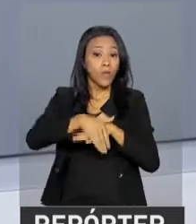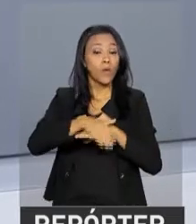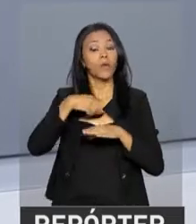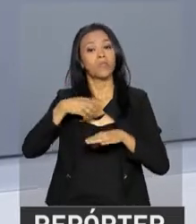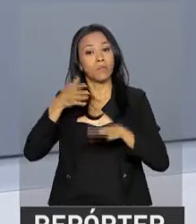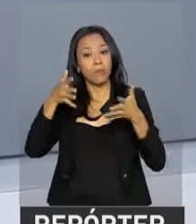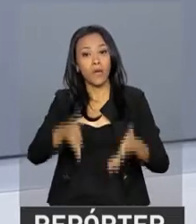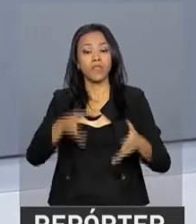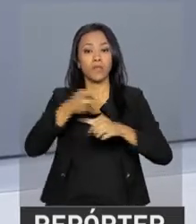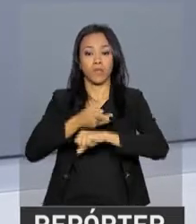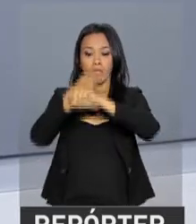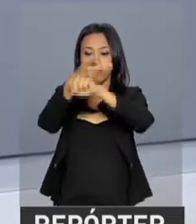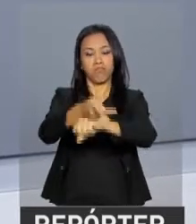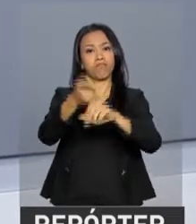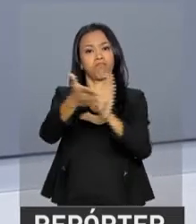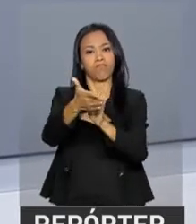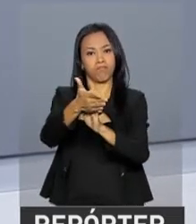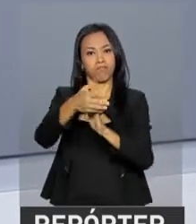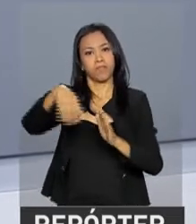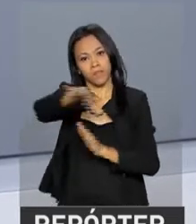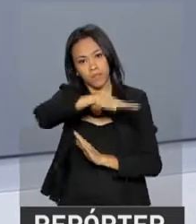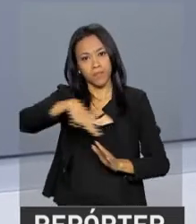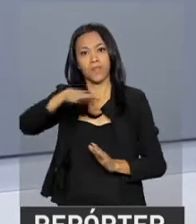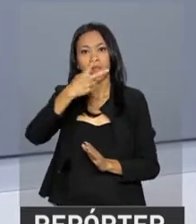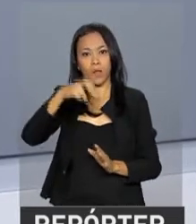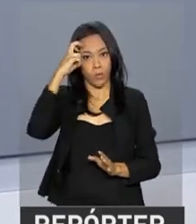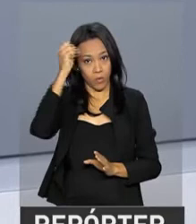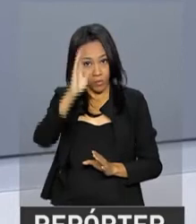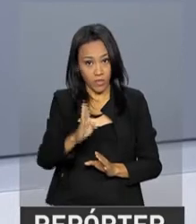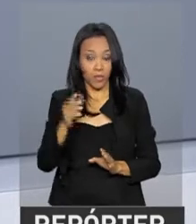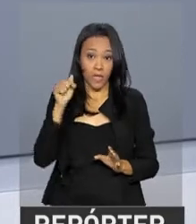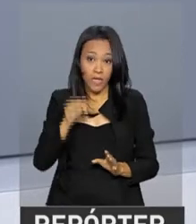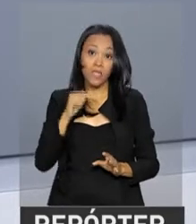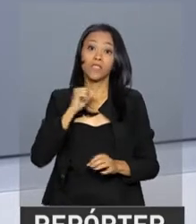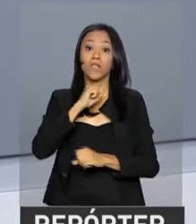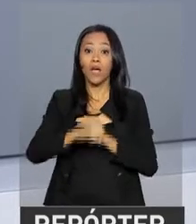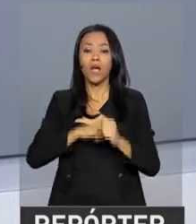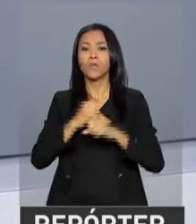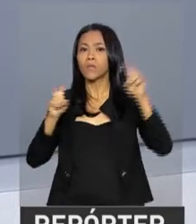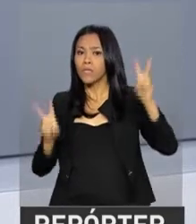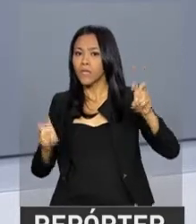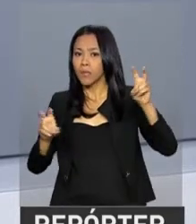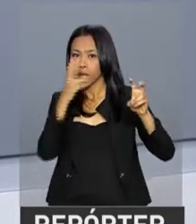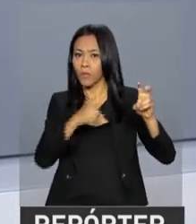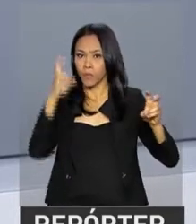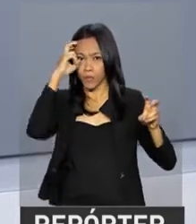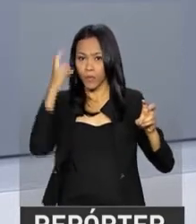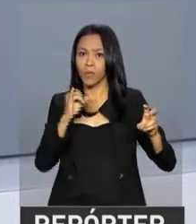cultural a principal homenagem pública da cultura brasileira este ano o evento tem como tema cultura inovação